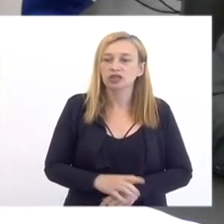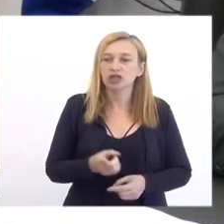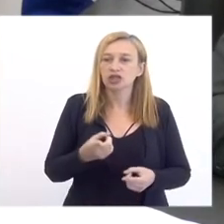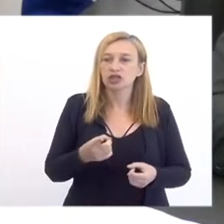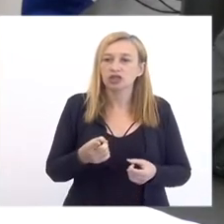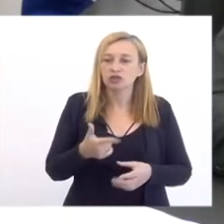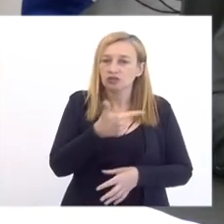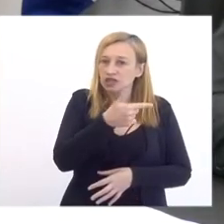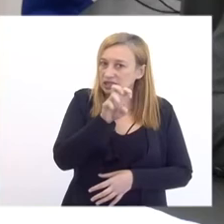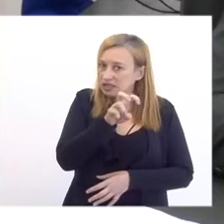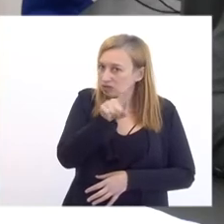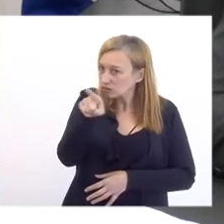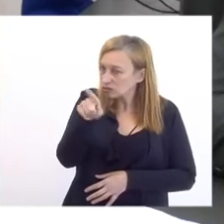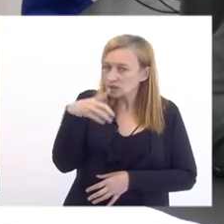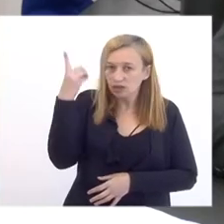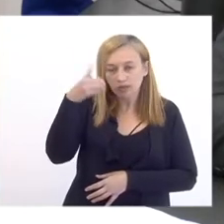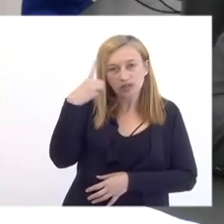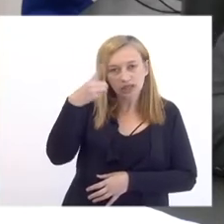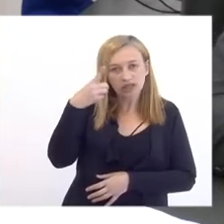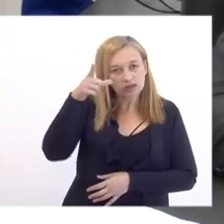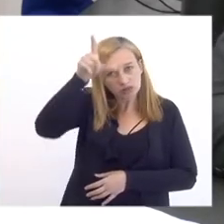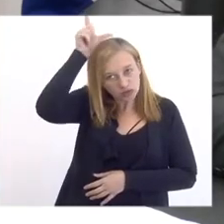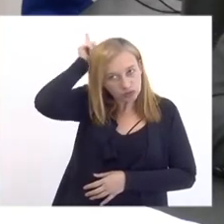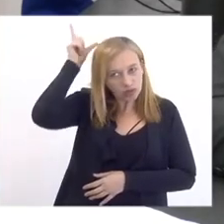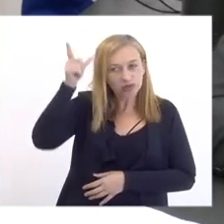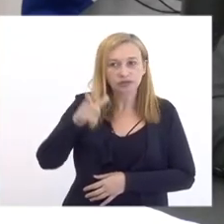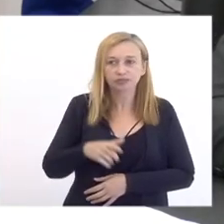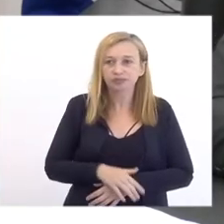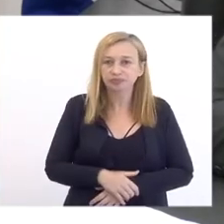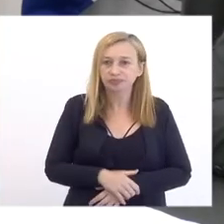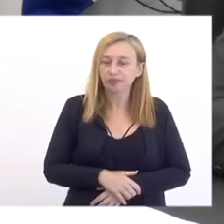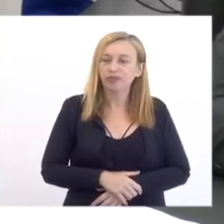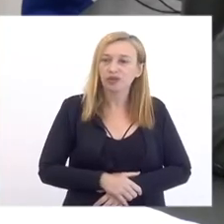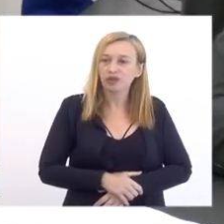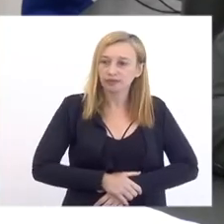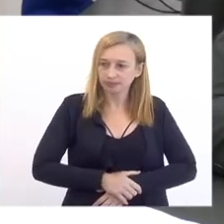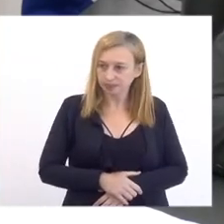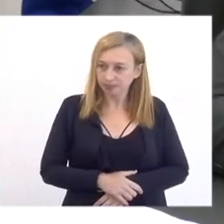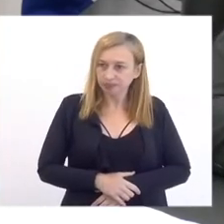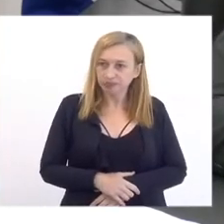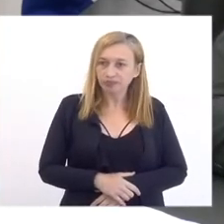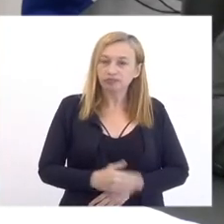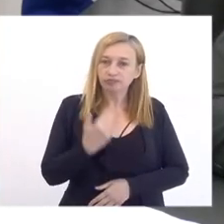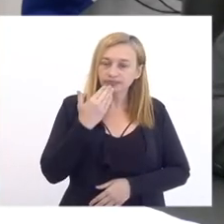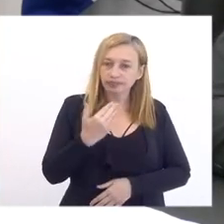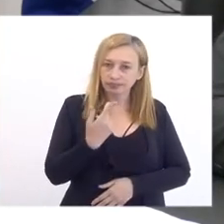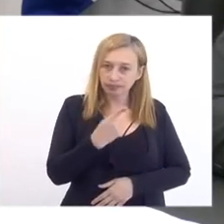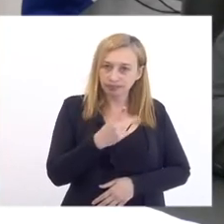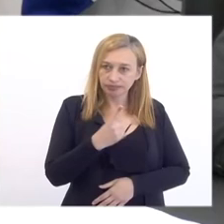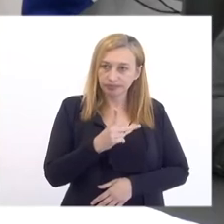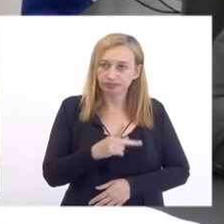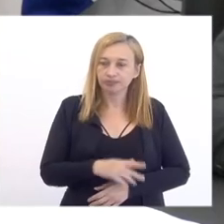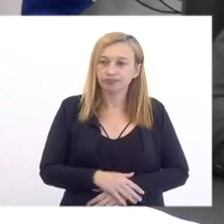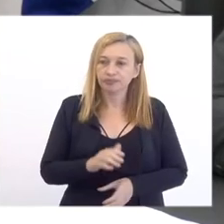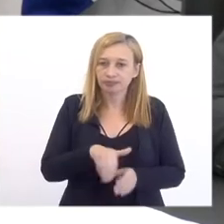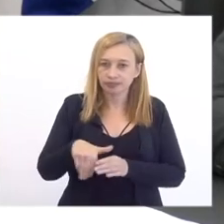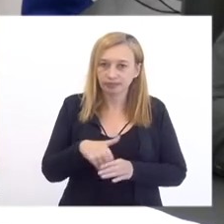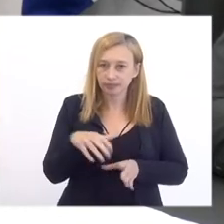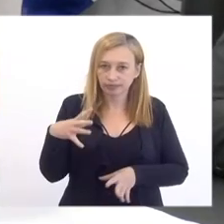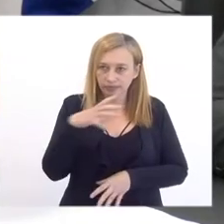É o 25, deputado Luiz Paulo. 25. É porque tem um pedido, deputado Renato Zacco, só um pedido. Só para a gente votar